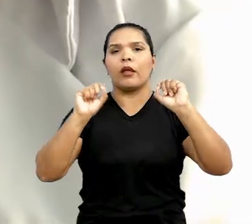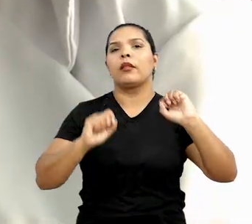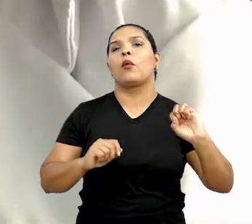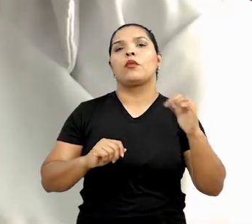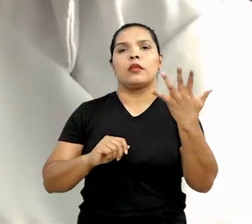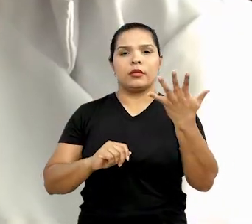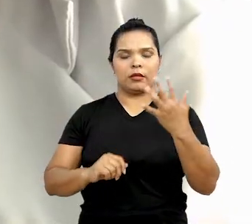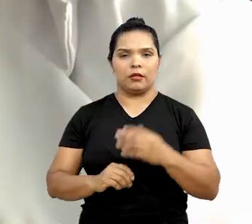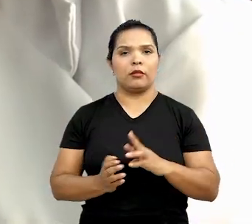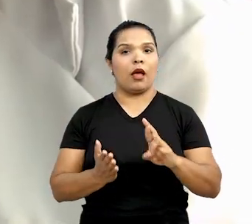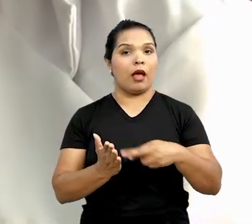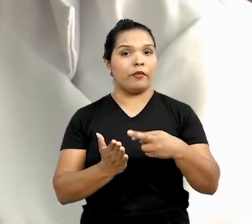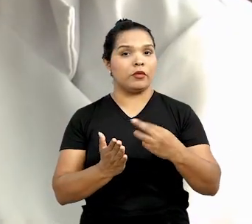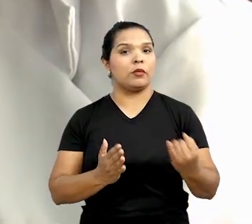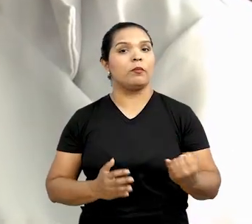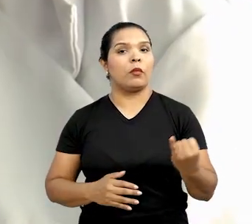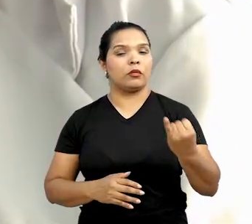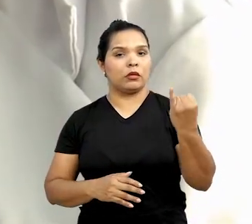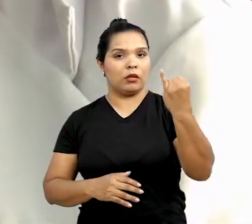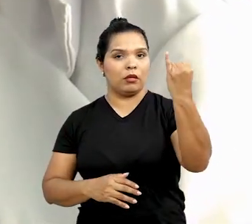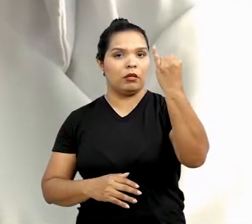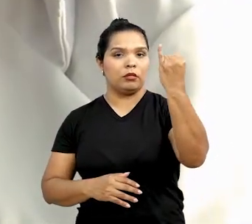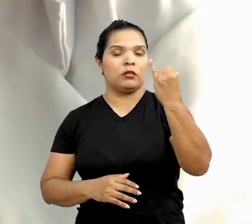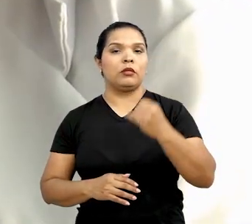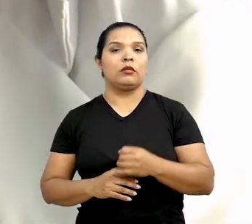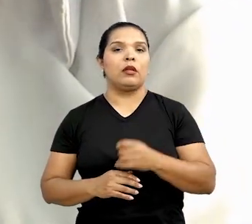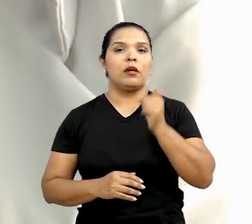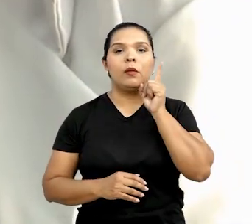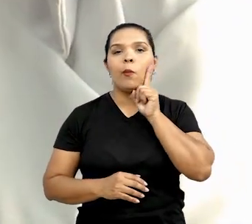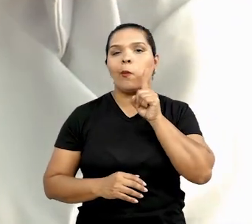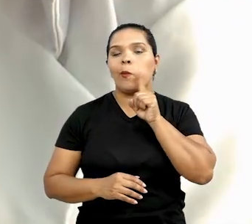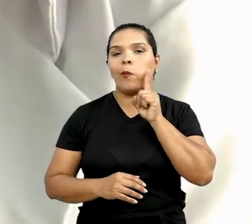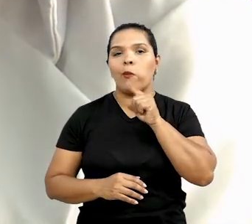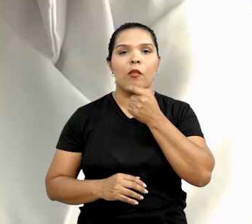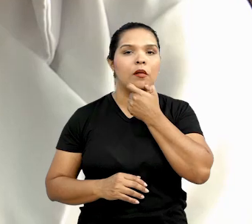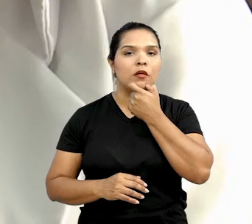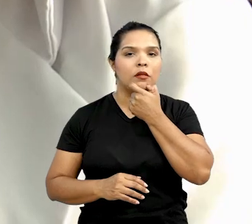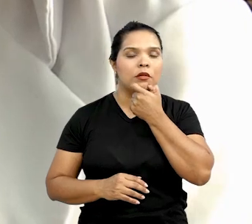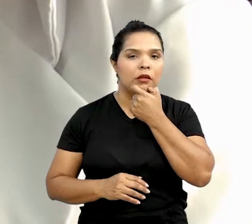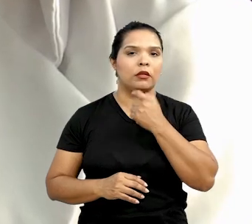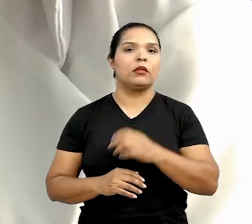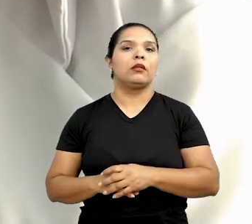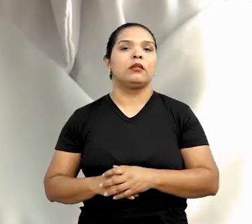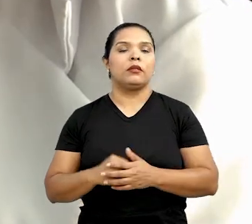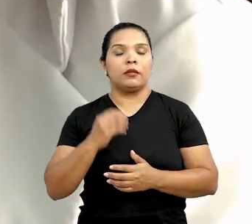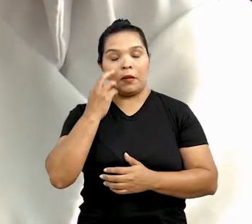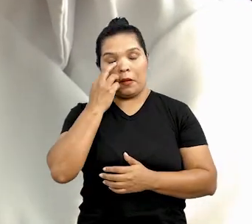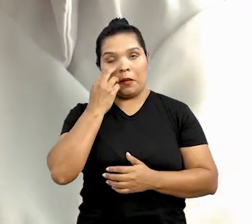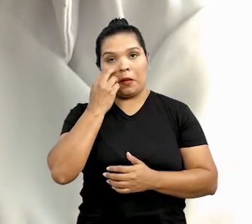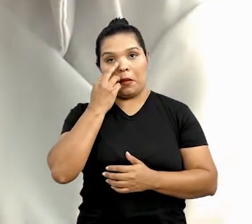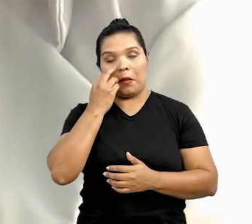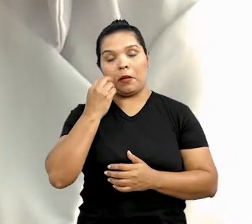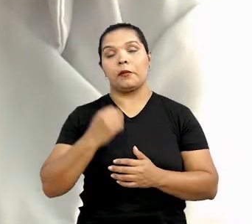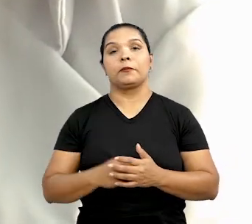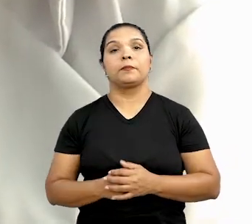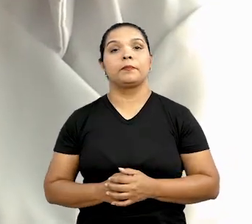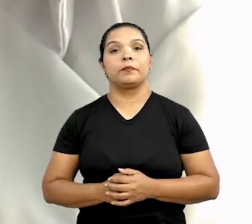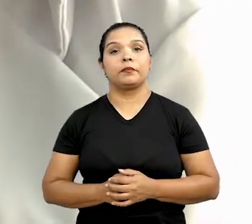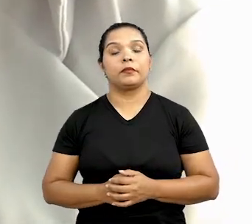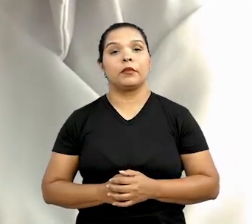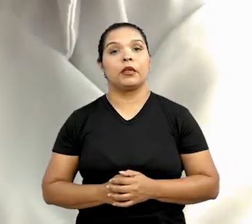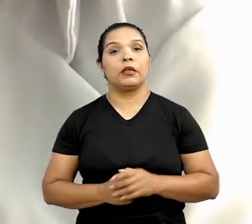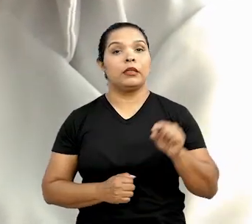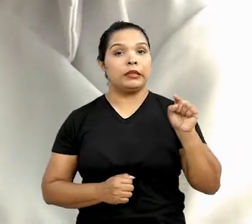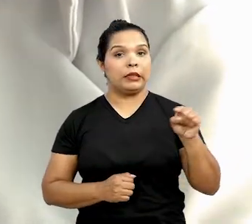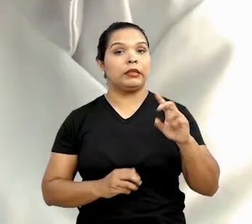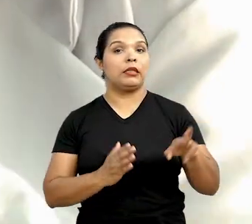Numa revista super importante, né, que é a Nature, foi num portfólio da Nature, que é a Molecular Psychiatry,